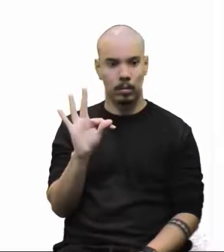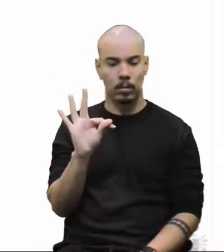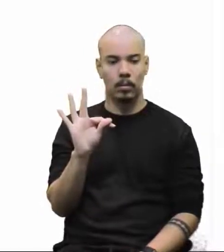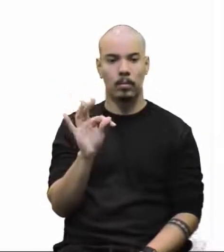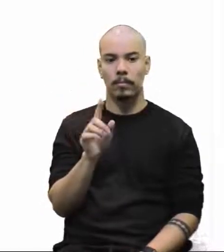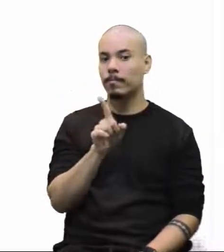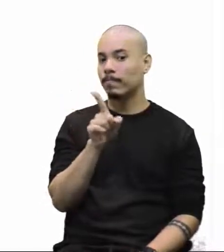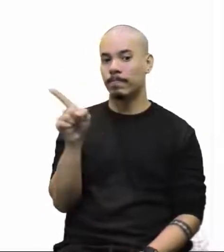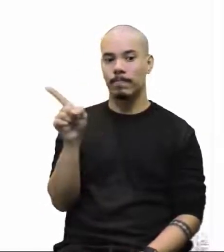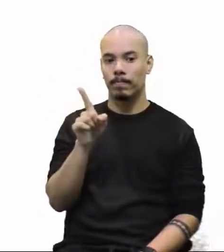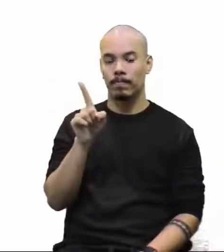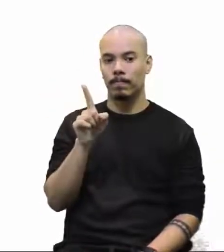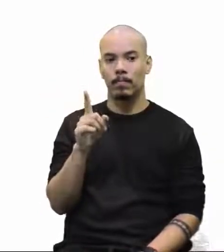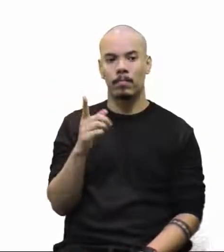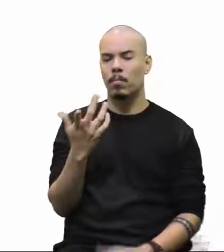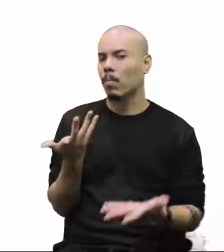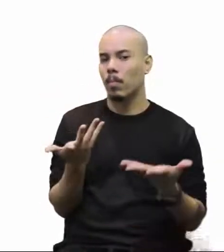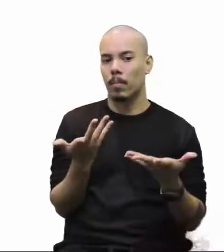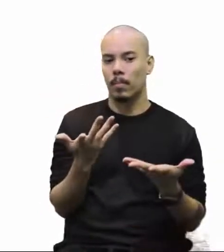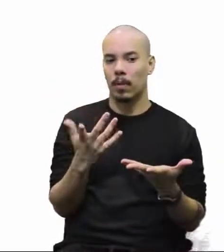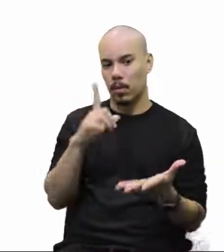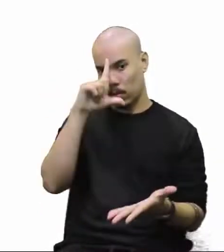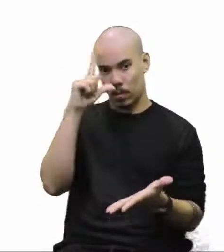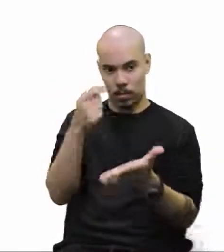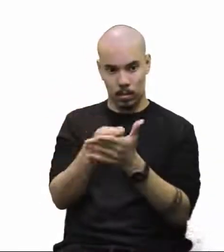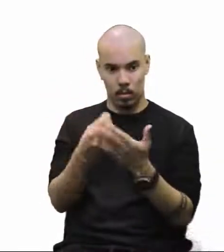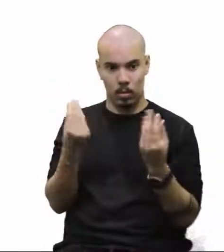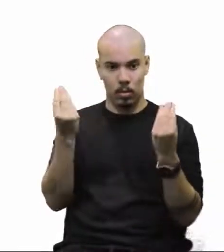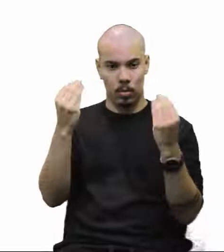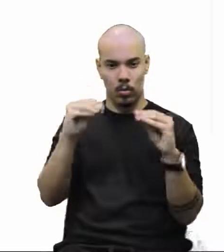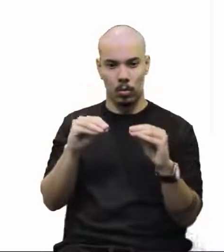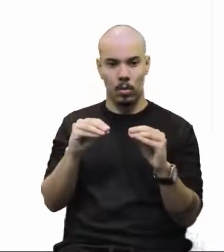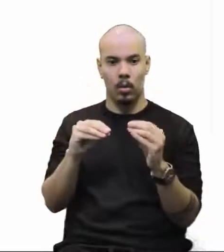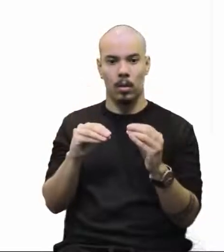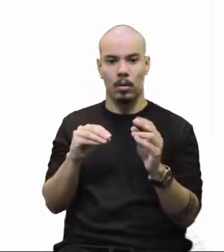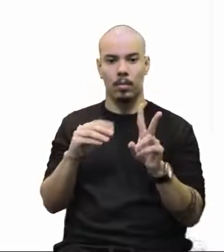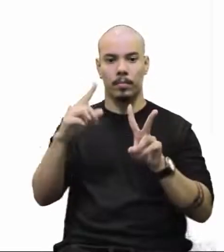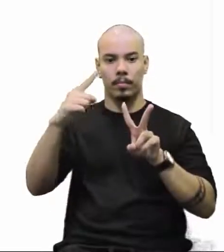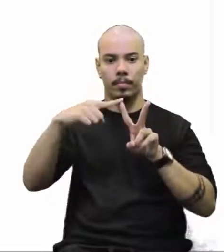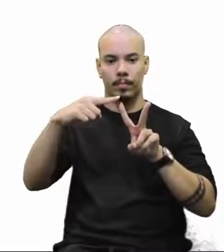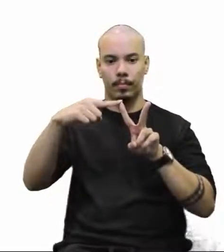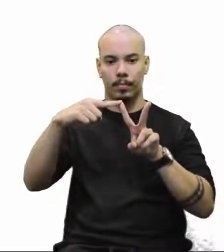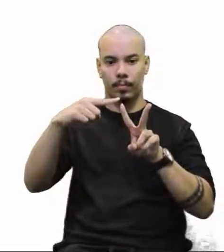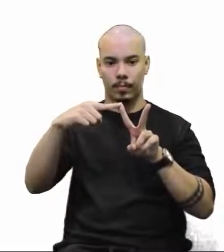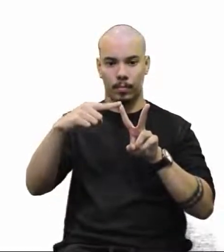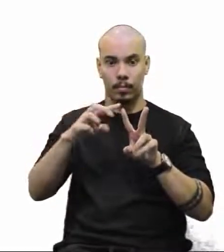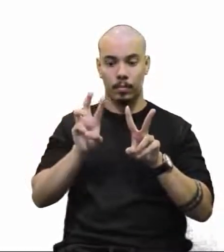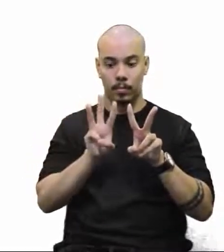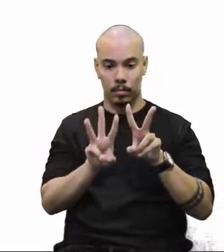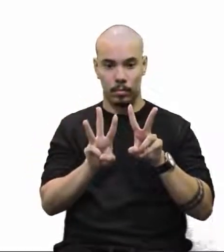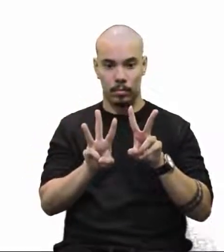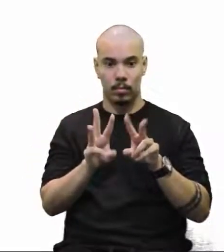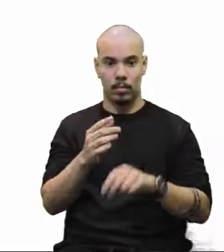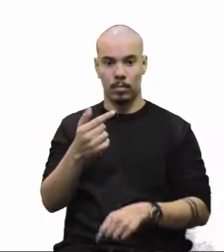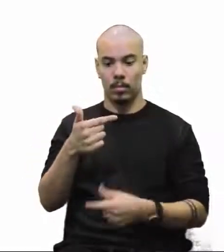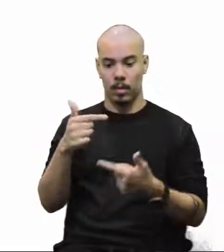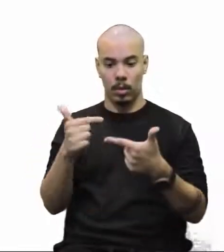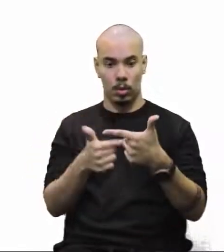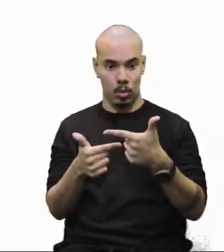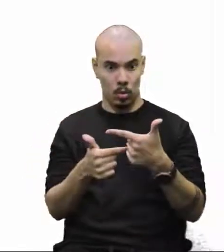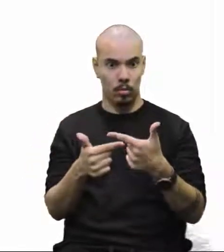60, 160. Aqui optou em colocar a raiz quadrada de 3 sobre 2, mas podia pôr 0,866,